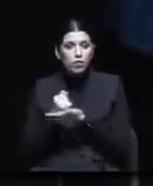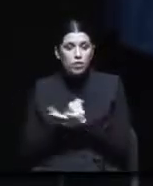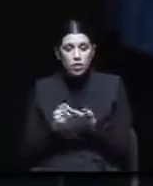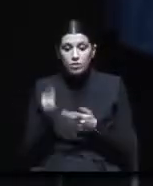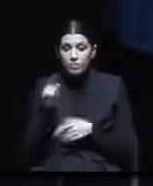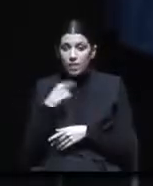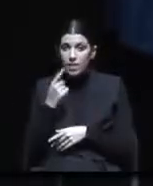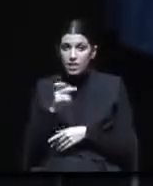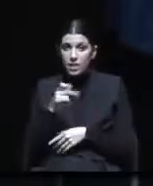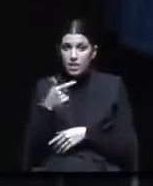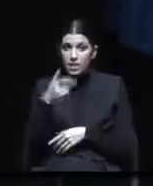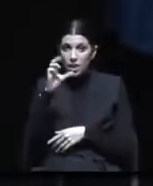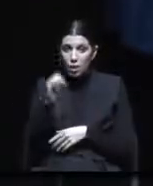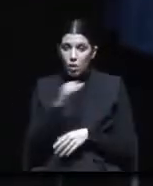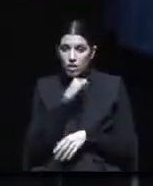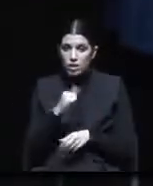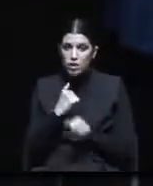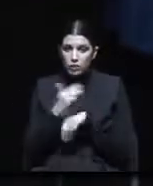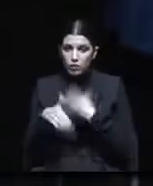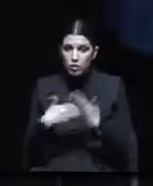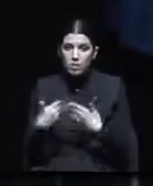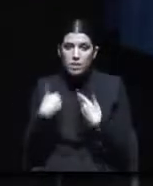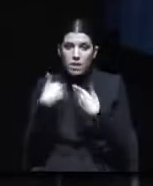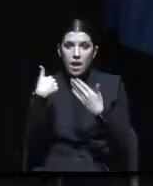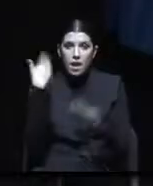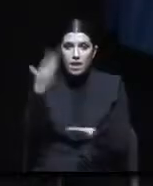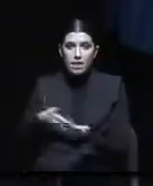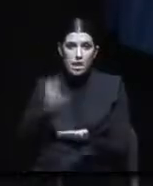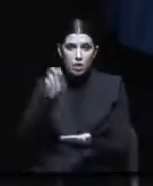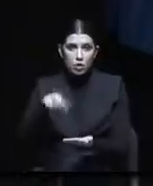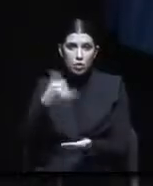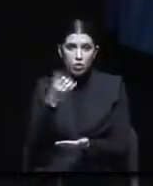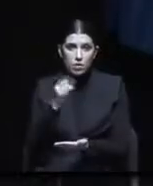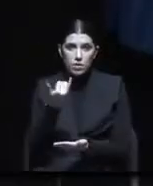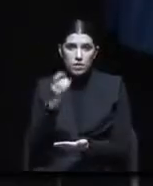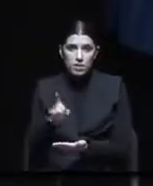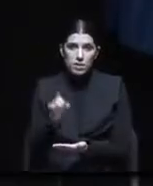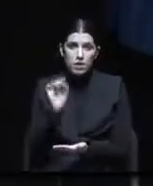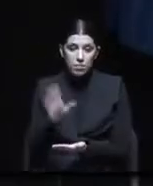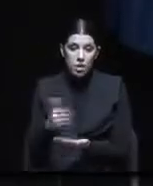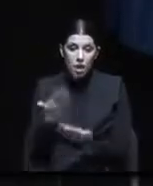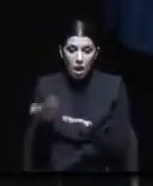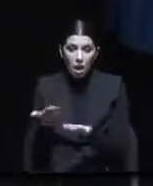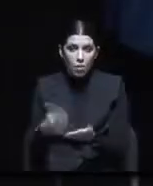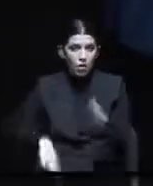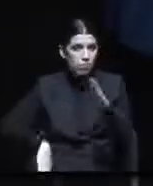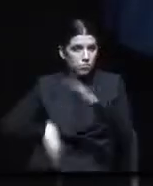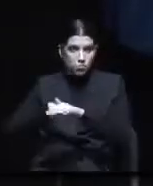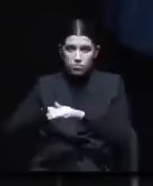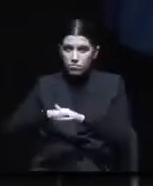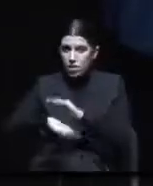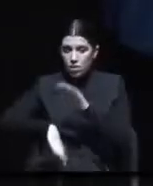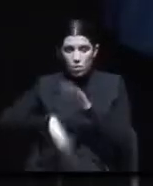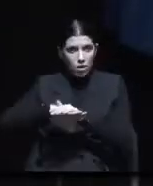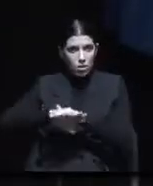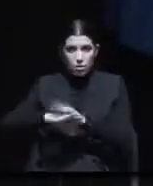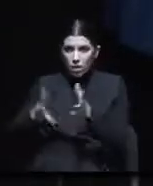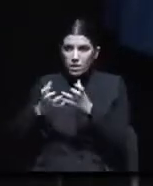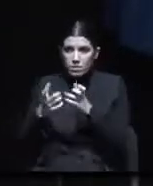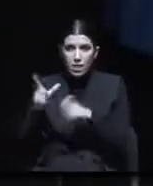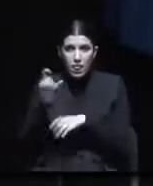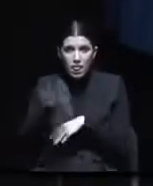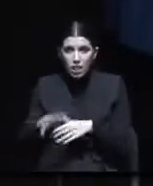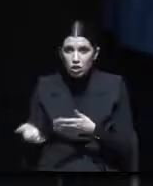aterro tem licença de funcionamento até junho de 2026, mas encontra-se esgotado na sua capacidade de receber